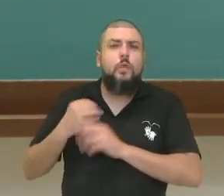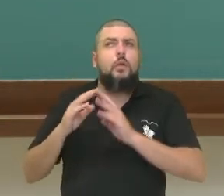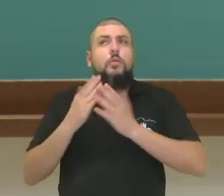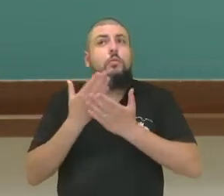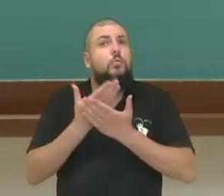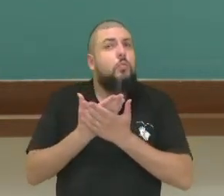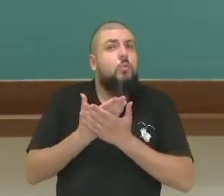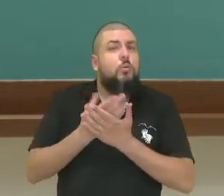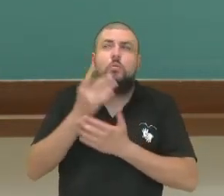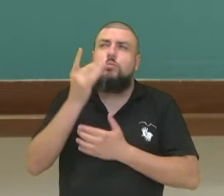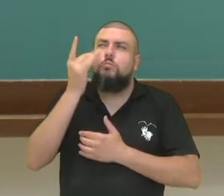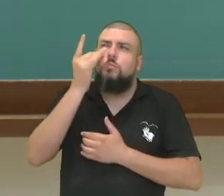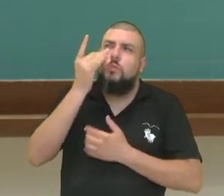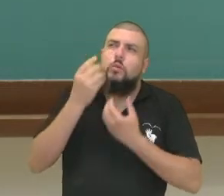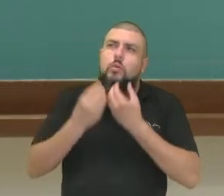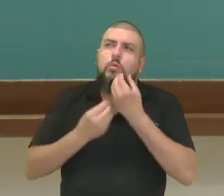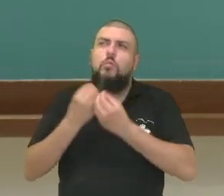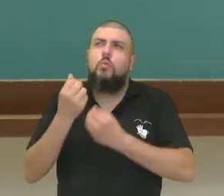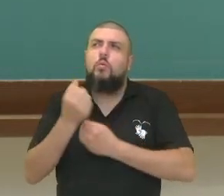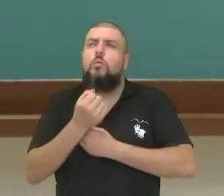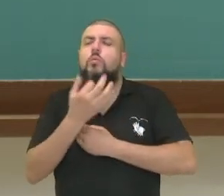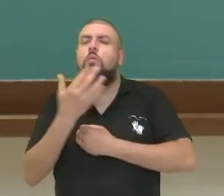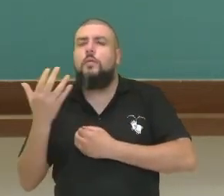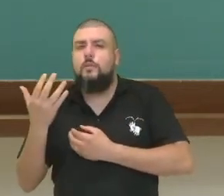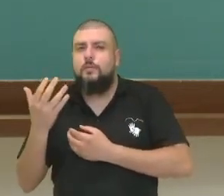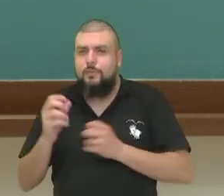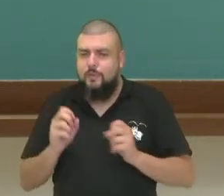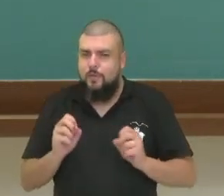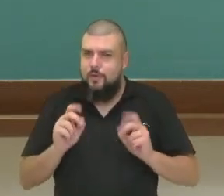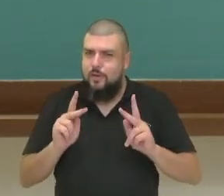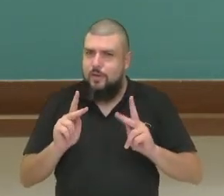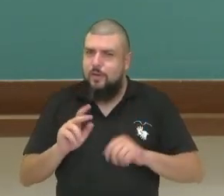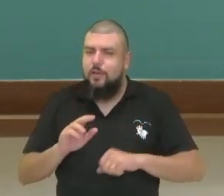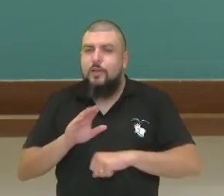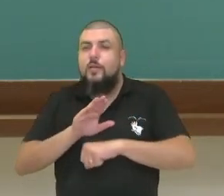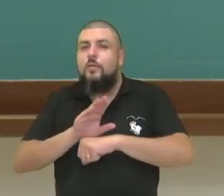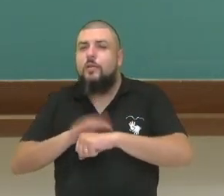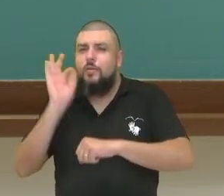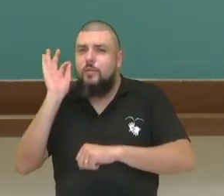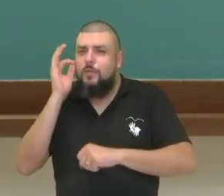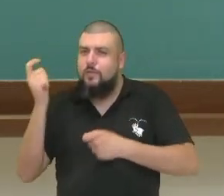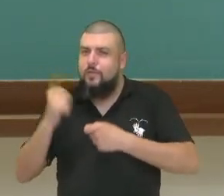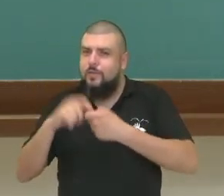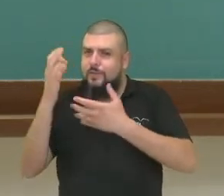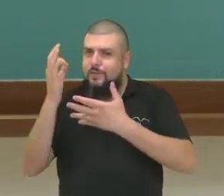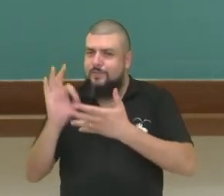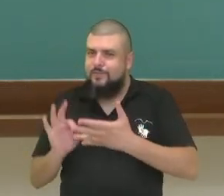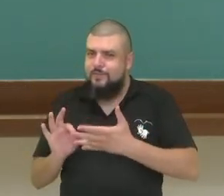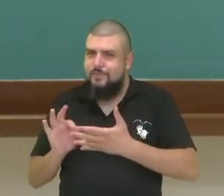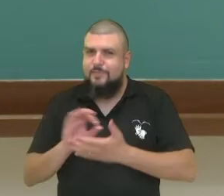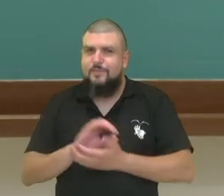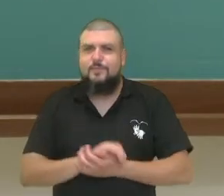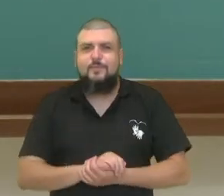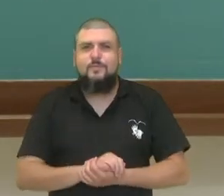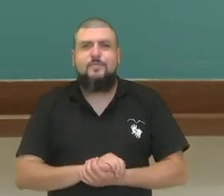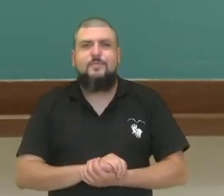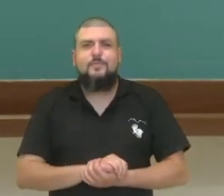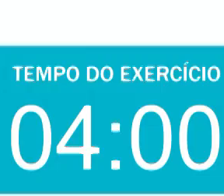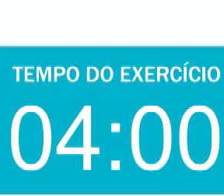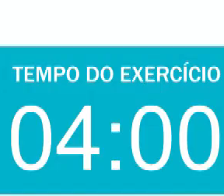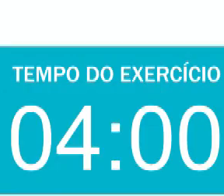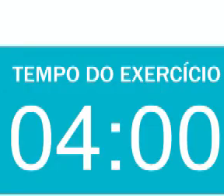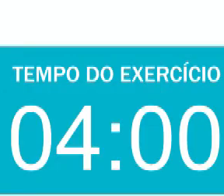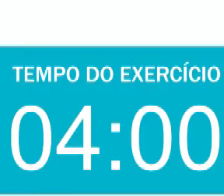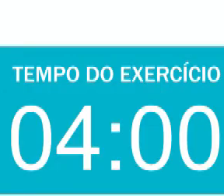veja se você já entendeu mais ou menos essa ideia o que que é o ângulo tá bom só vou dar um tempo o seu já retorno aqui pra gente discutir mais um pouquinho sobre essa imagem